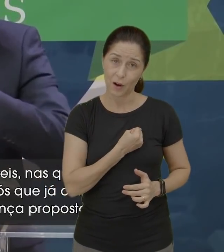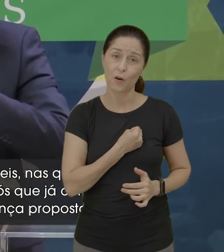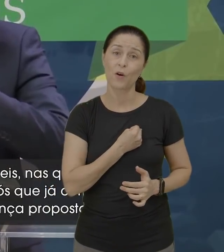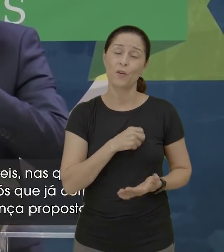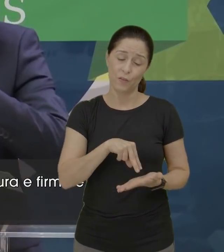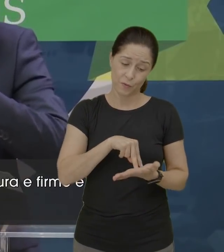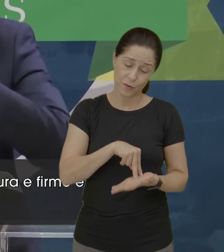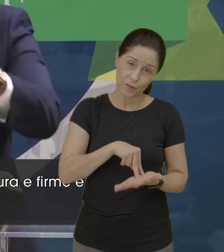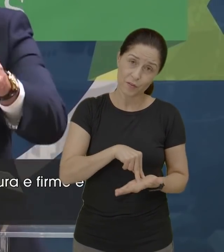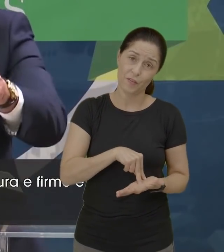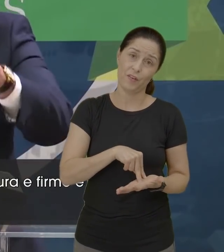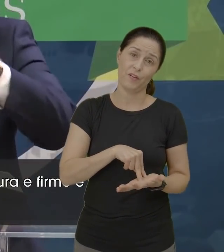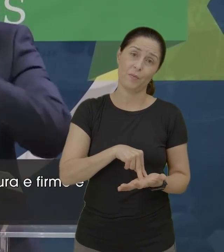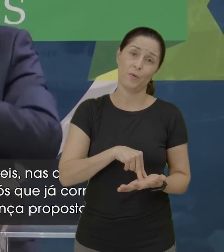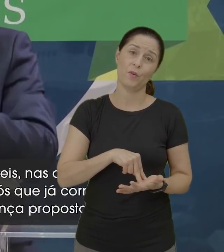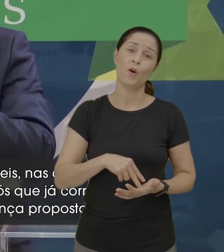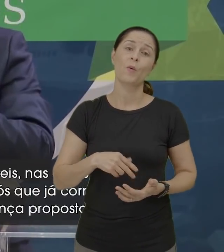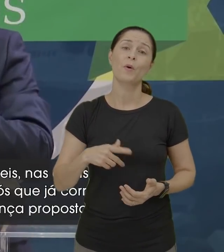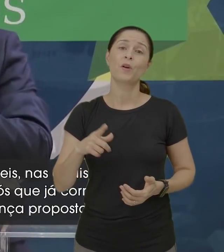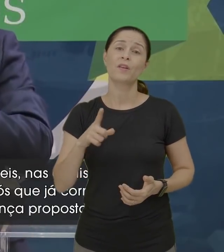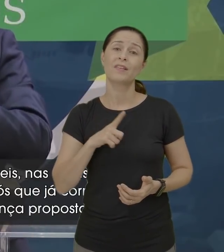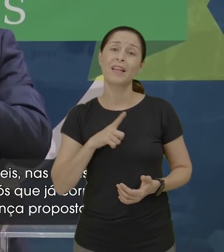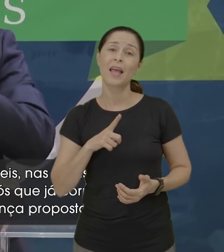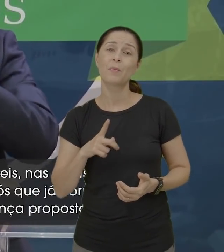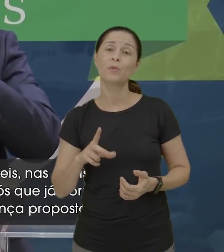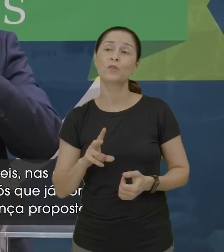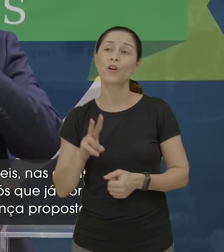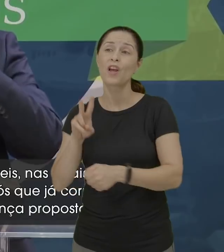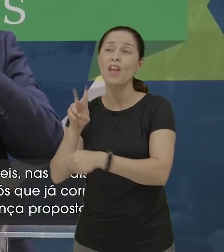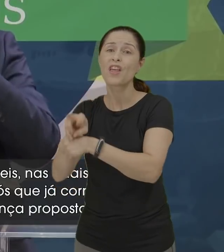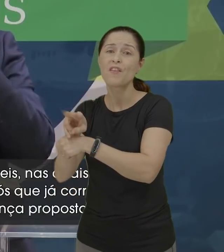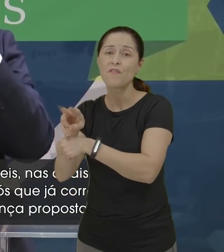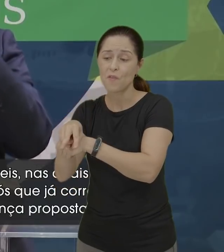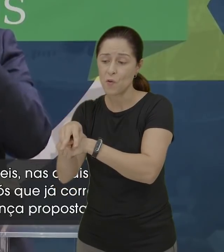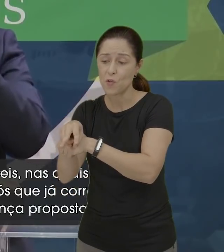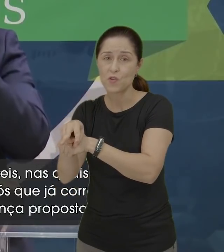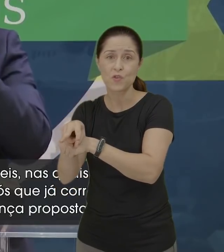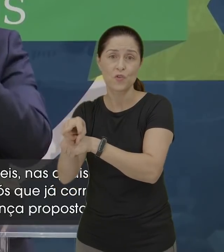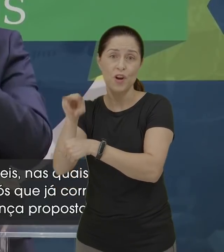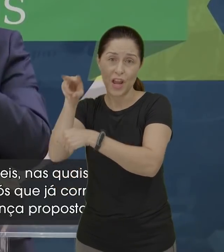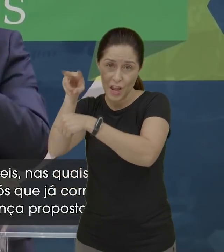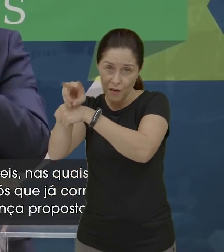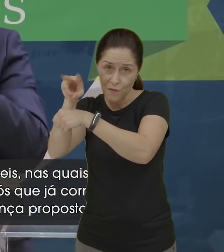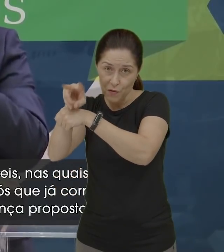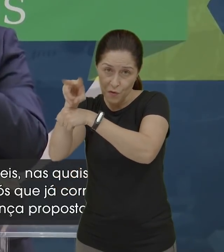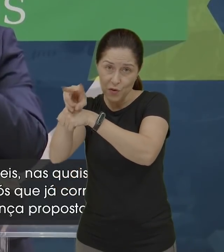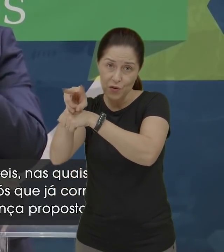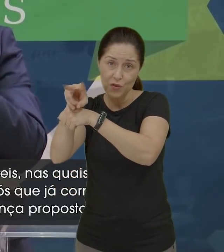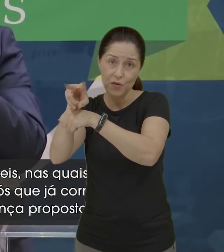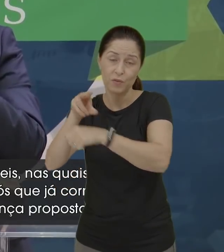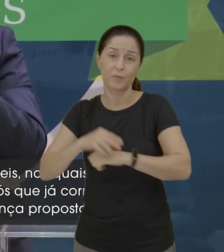esperança proposta. Já corremos para o refúgio. Essa palavra diz alguma coisa para você que lê a Bíblia há muitos anos?